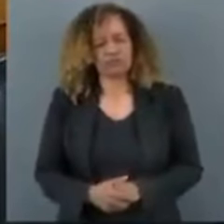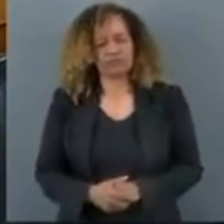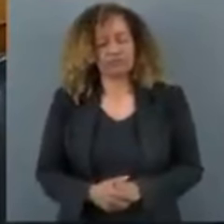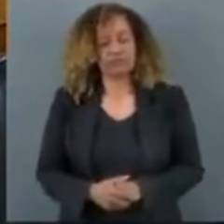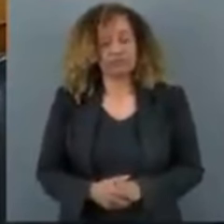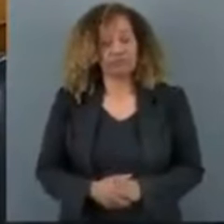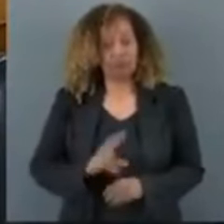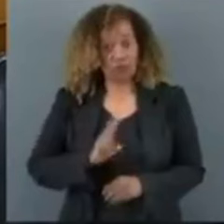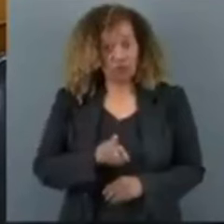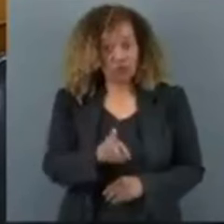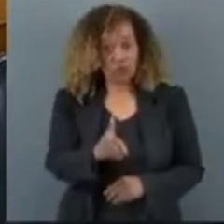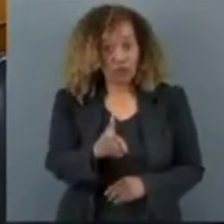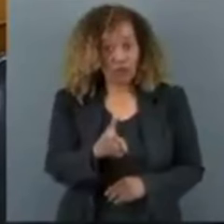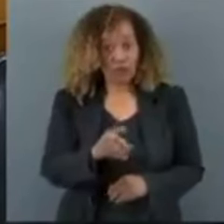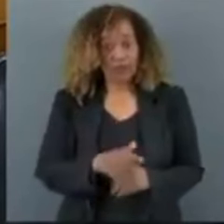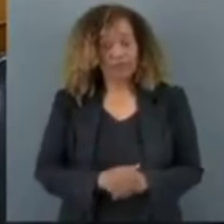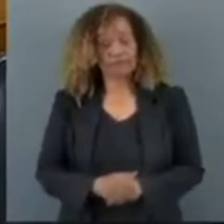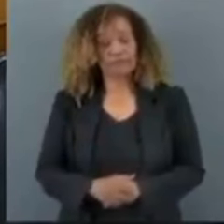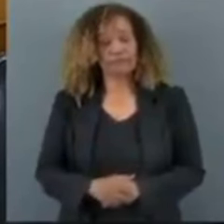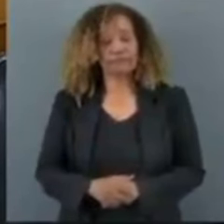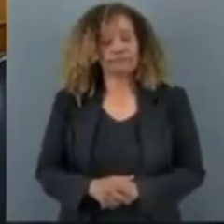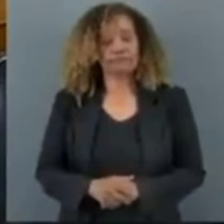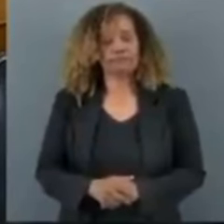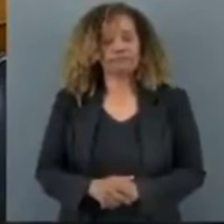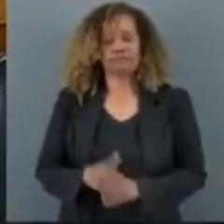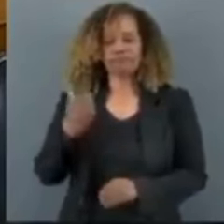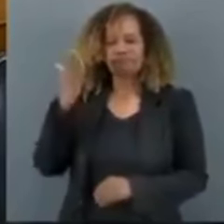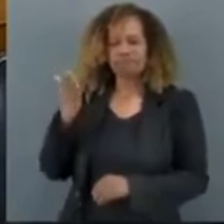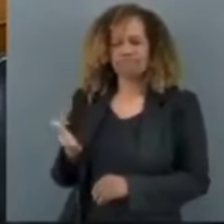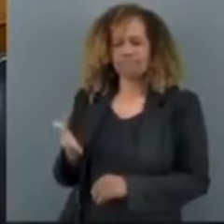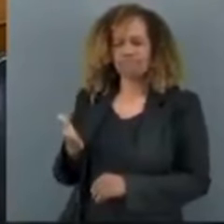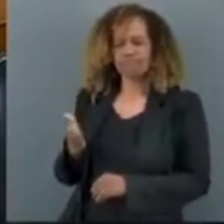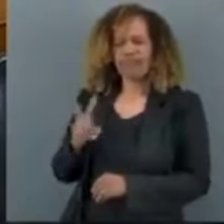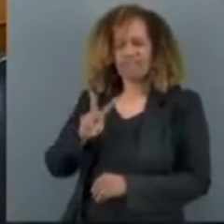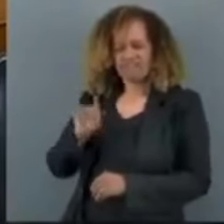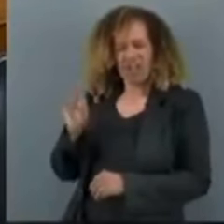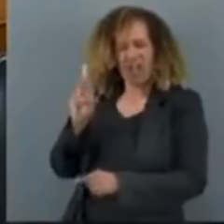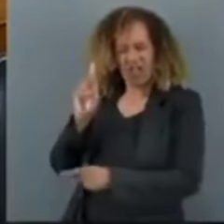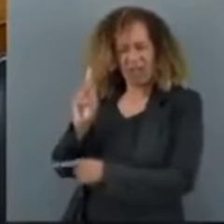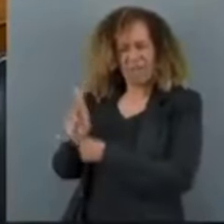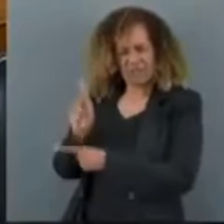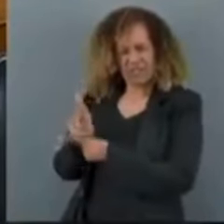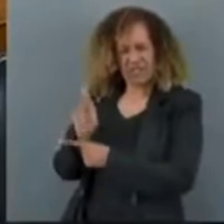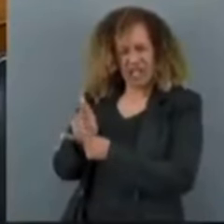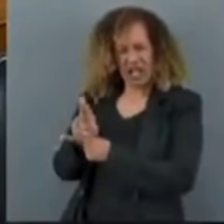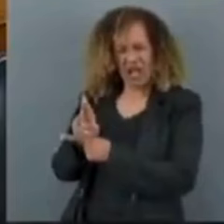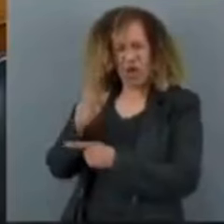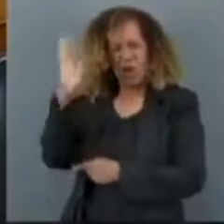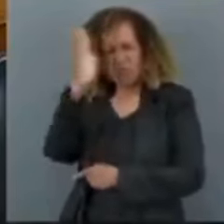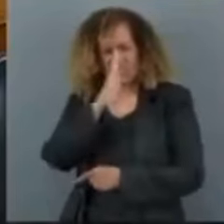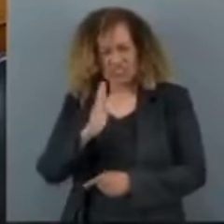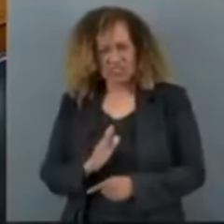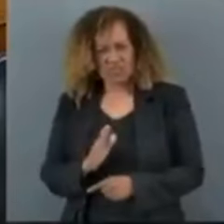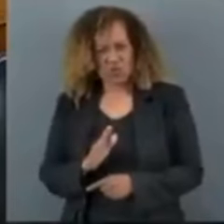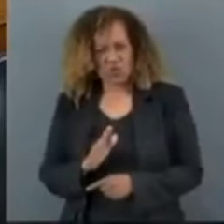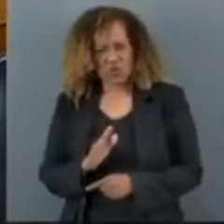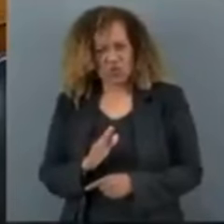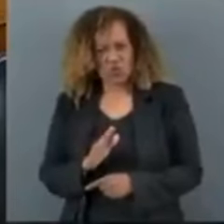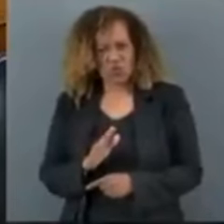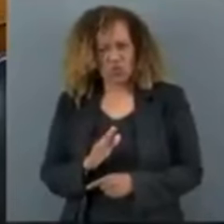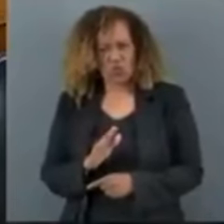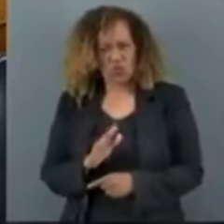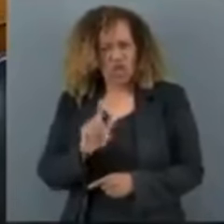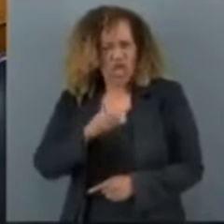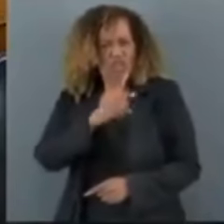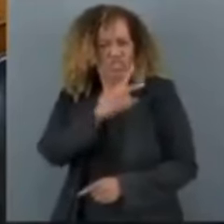mais além. A senhora vai representar o Brasil. A senhora vai ser a